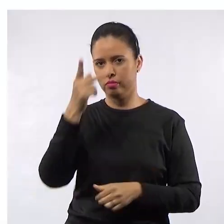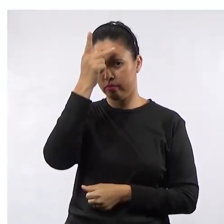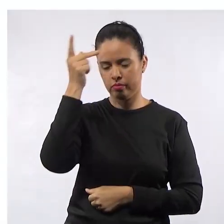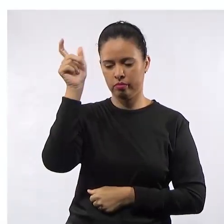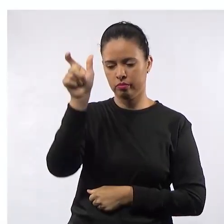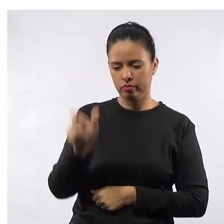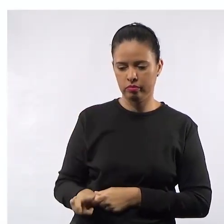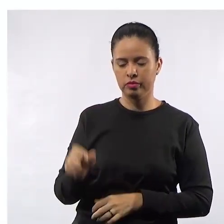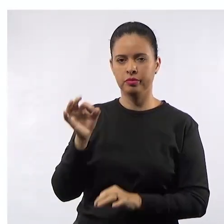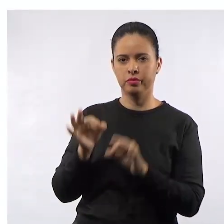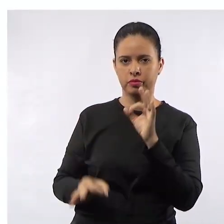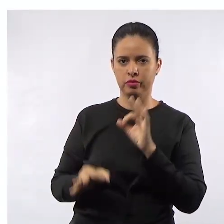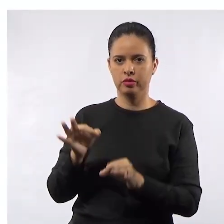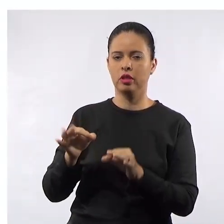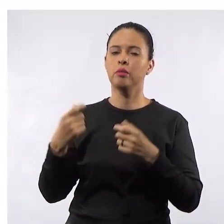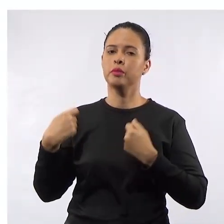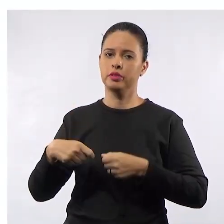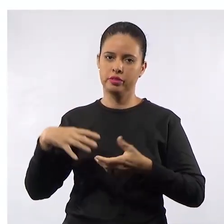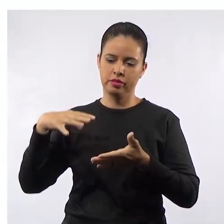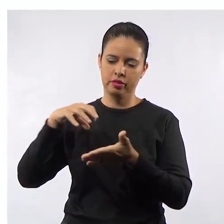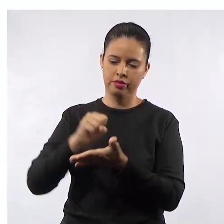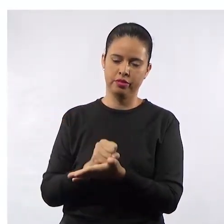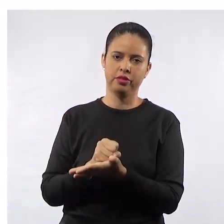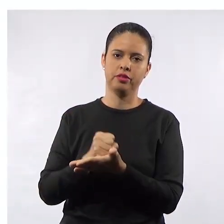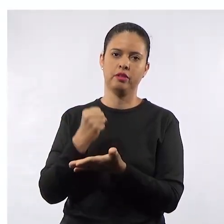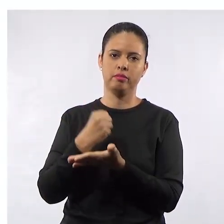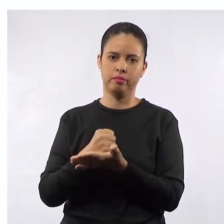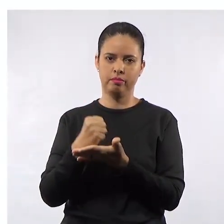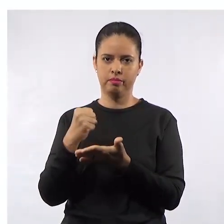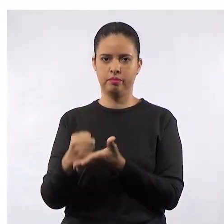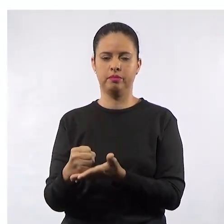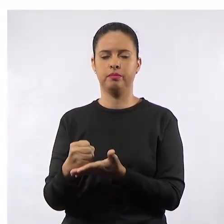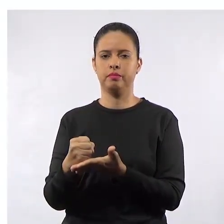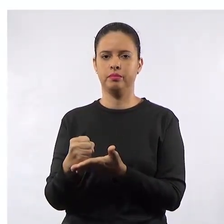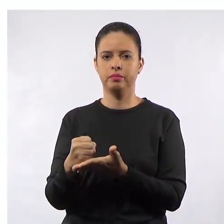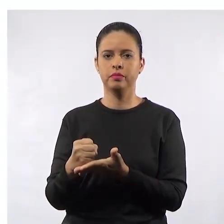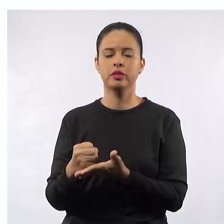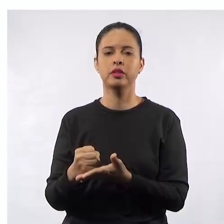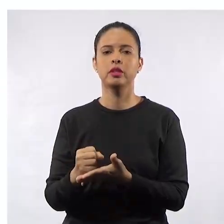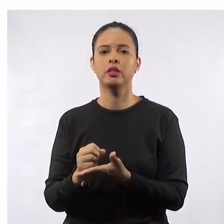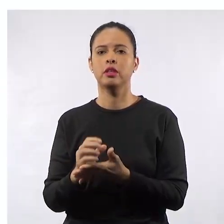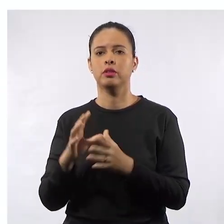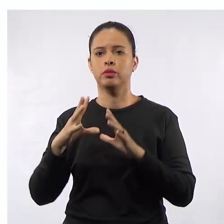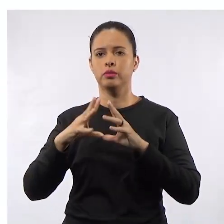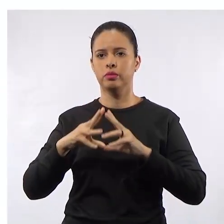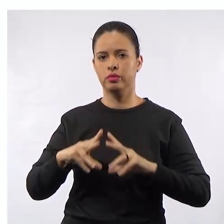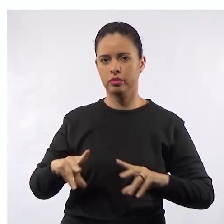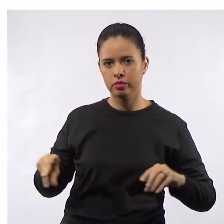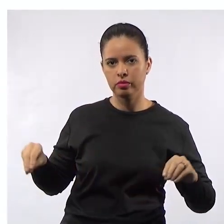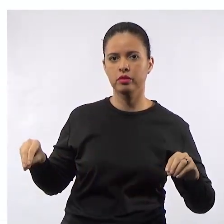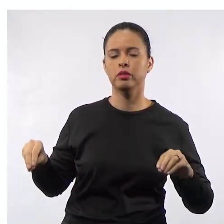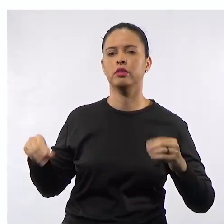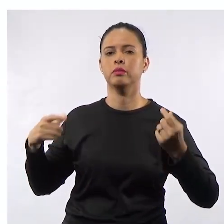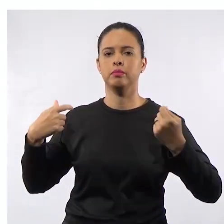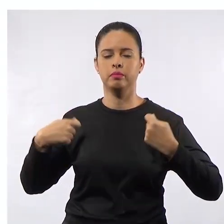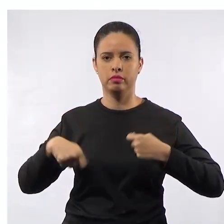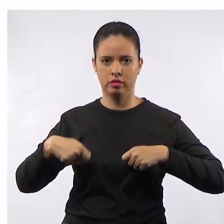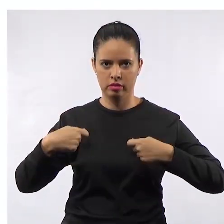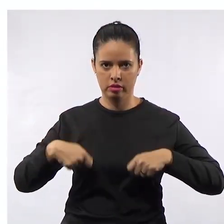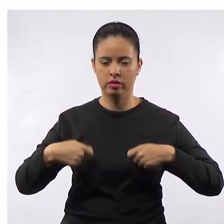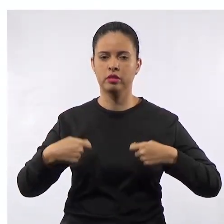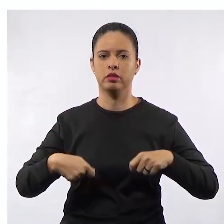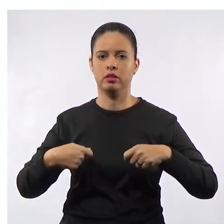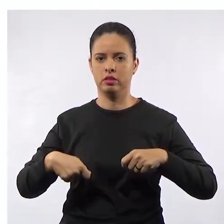a extinção da pessoa jurídica com baixa no registro Ok então aqui ó dissolvida né E